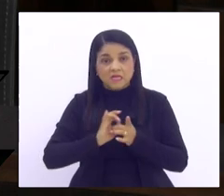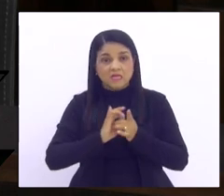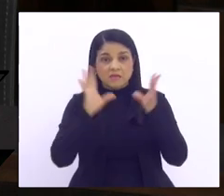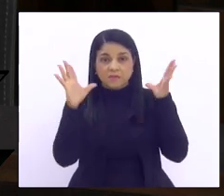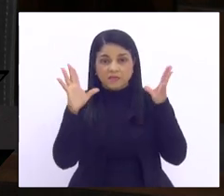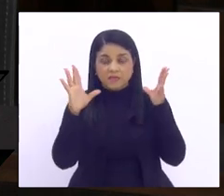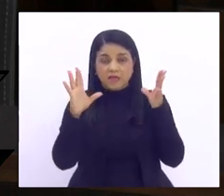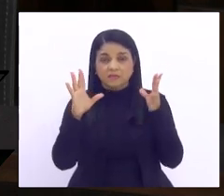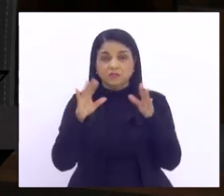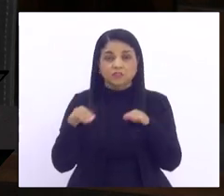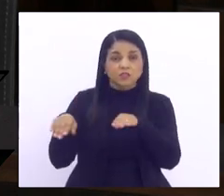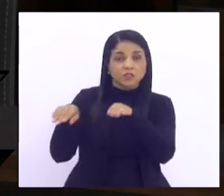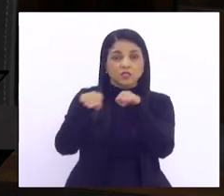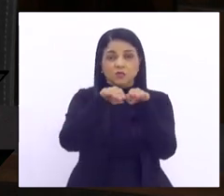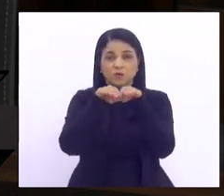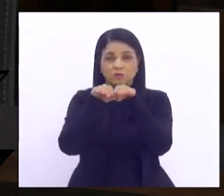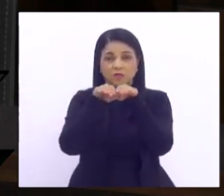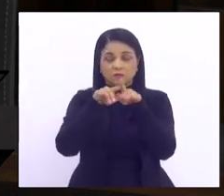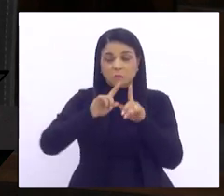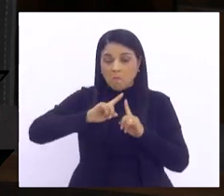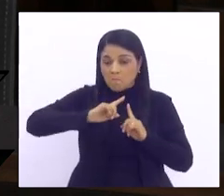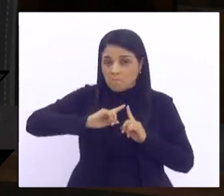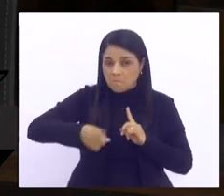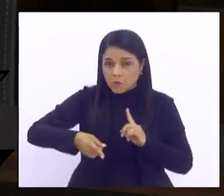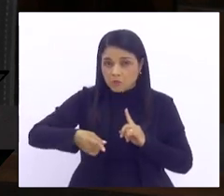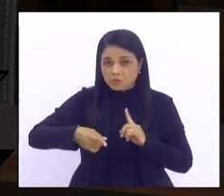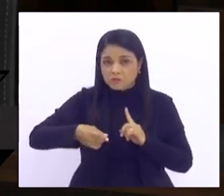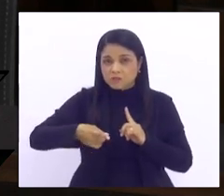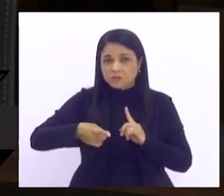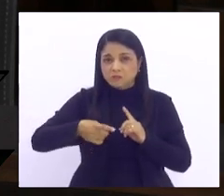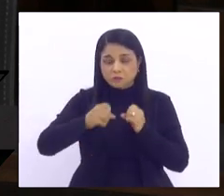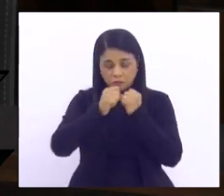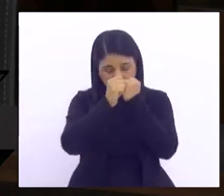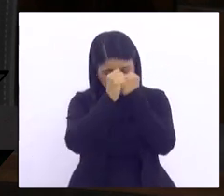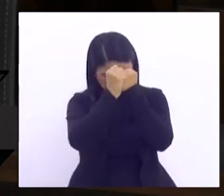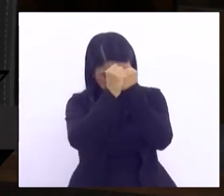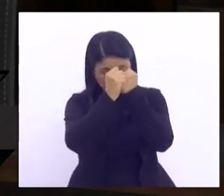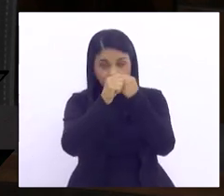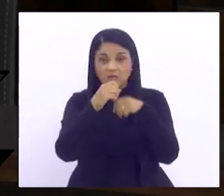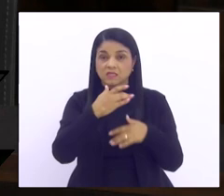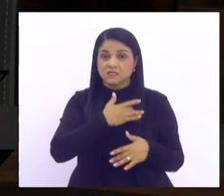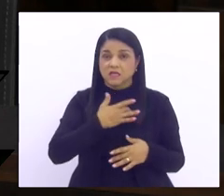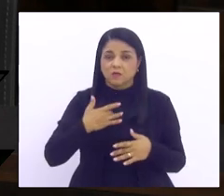liberdade, igualdade, proibição da tortura, saúde, etc.